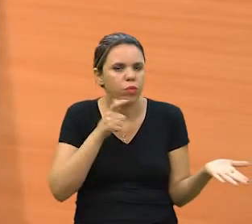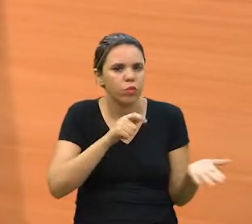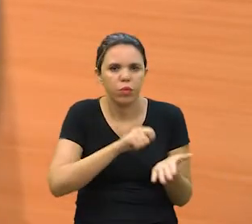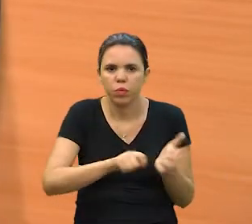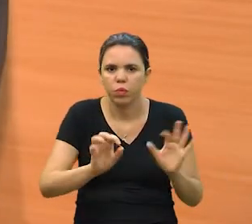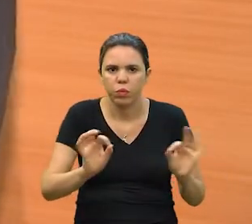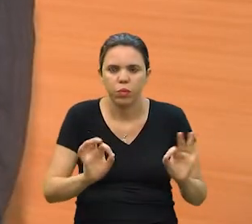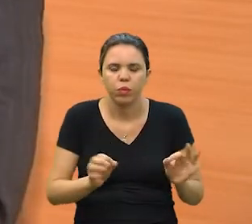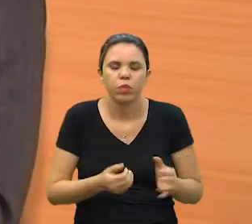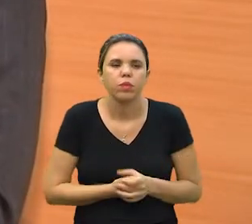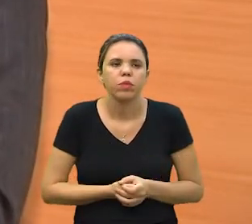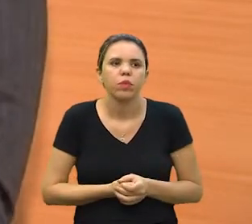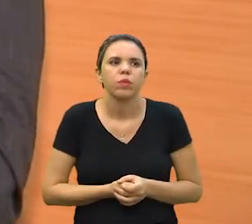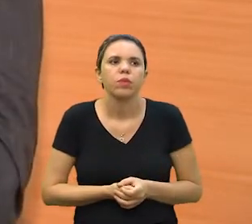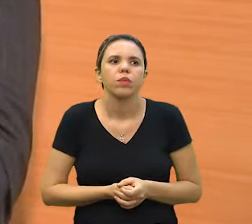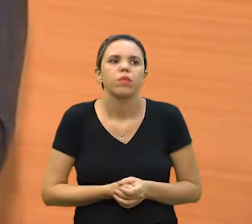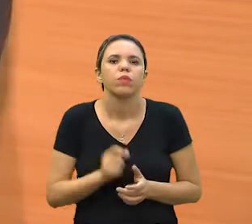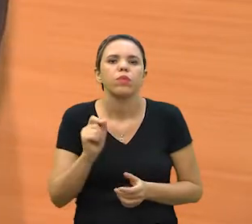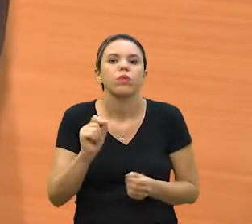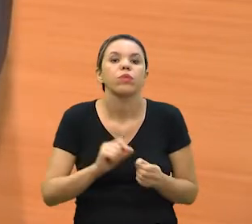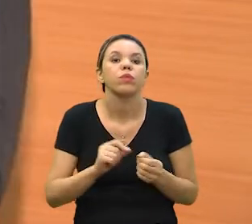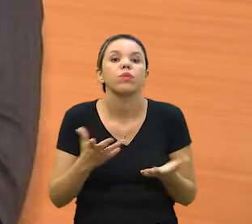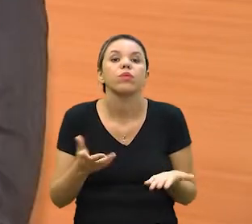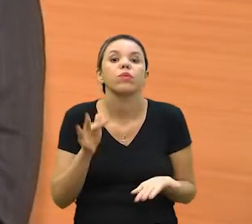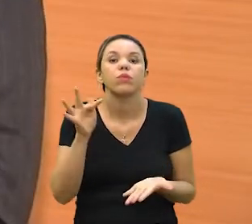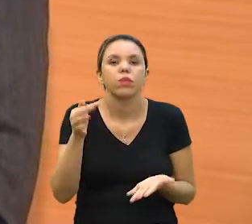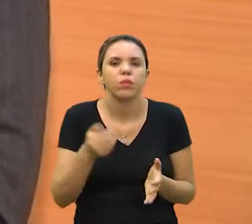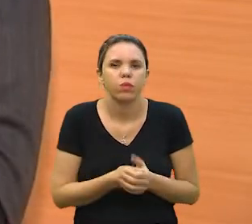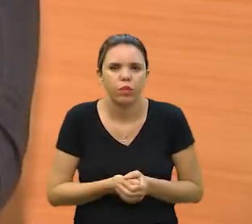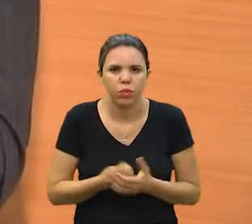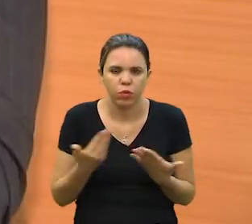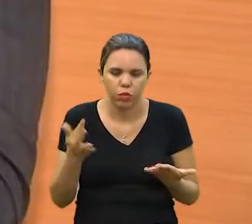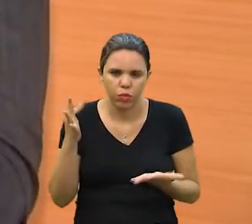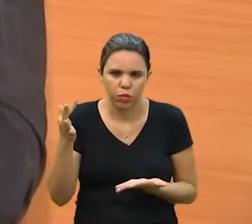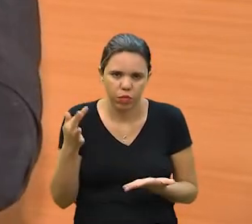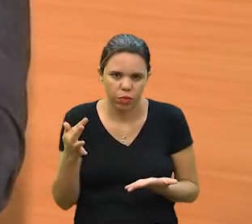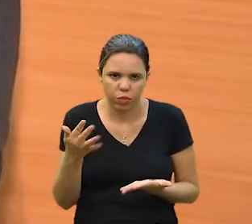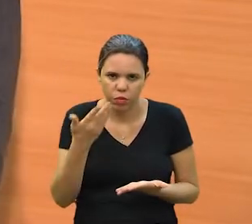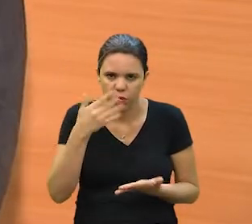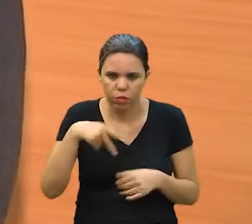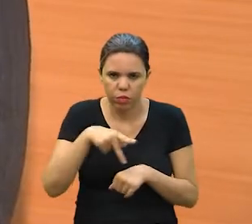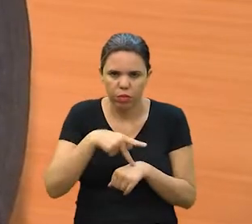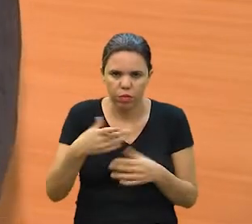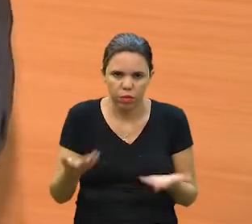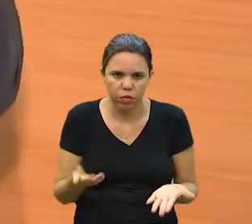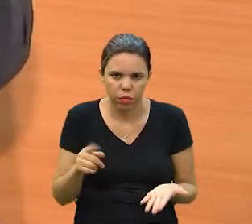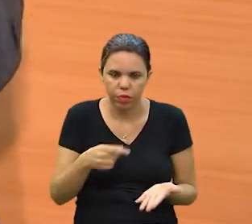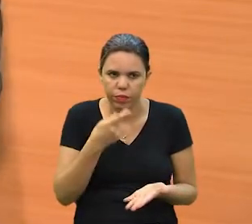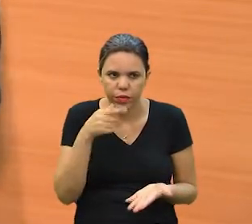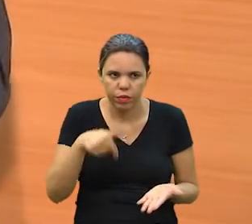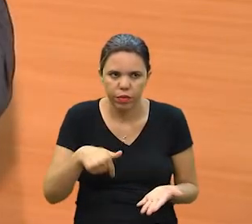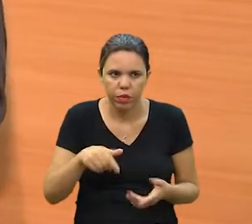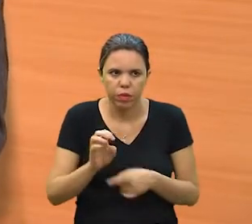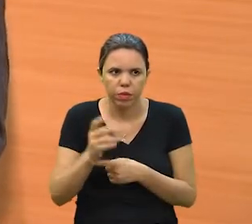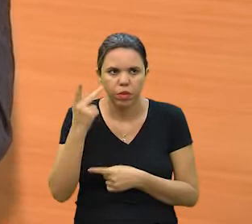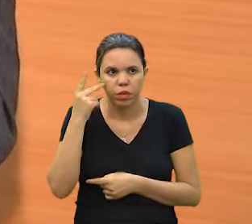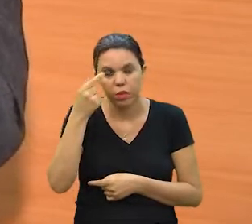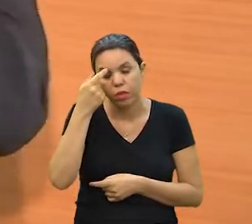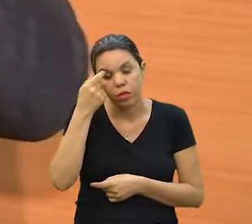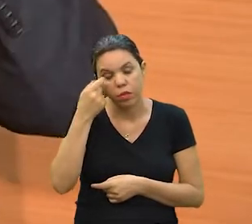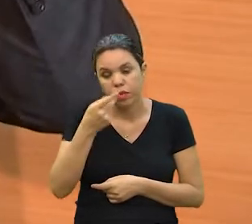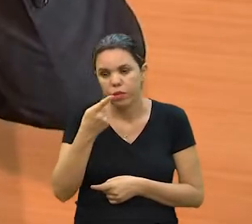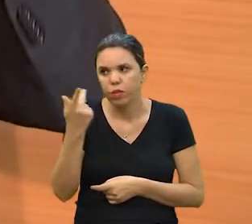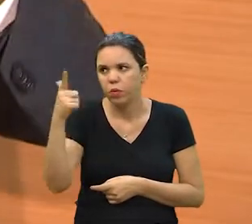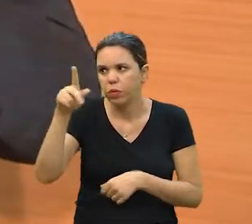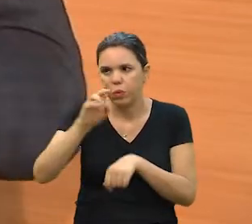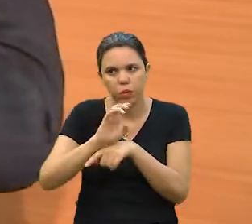conseguem escrever. E o que a gente vai ter para o futuro? Qual é o futuro da nossa nação? E isso eu estou falando aqui do estado de São Paulo, eu não